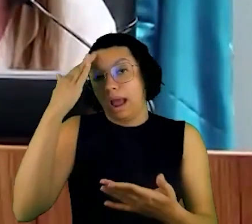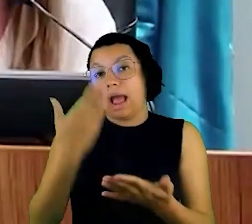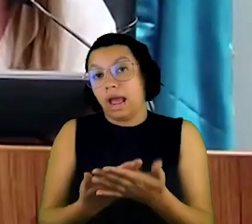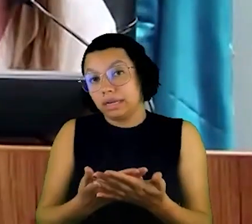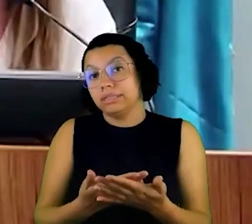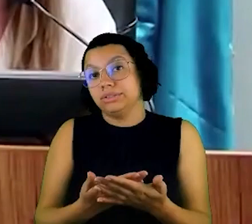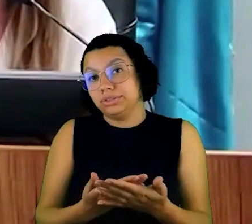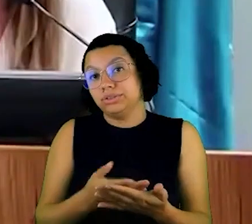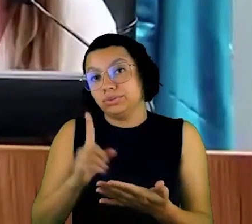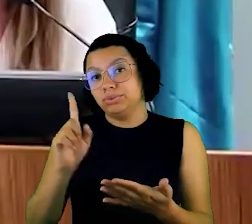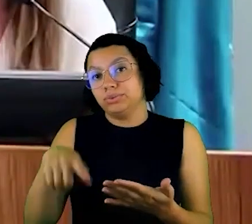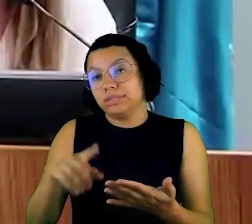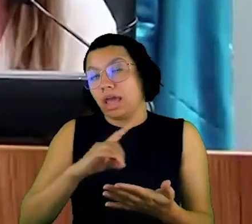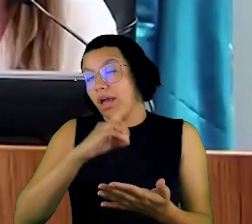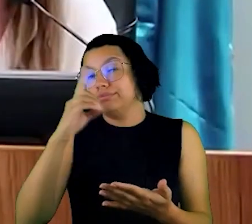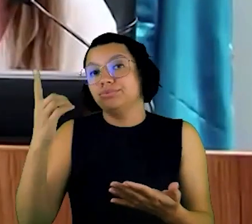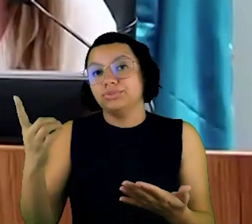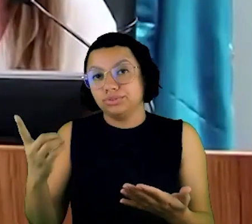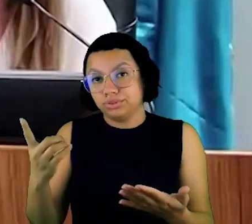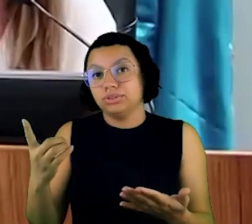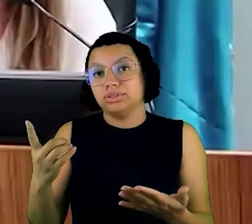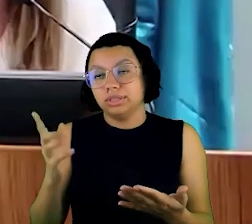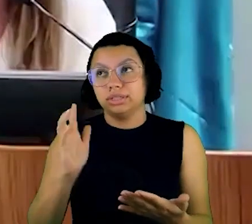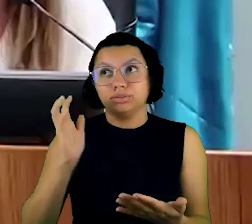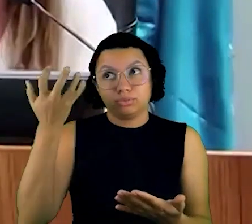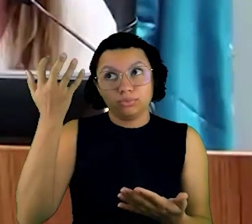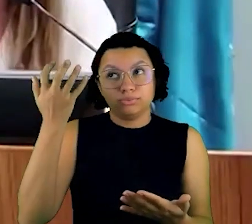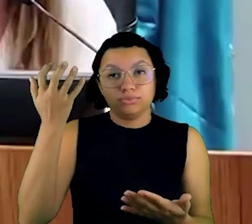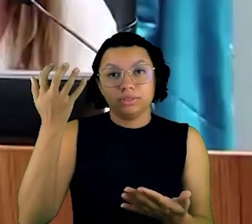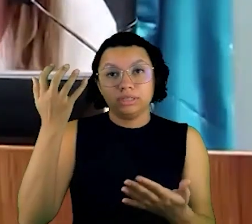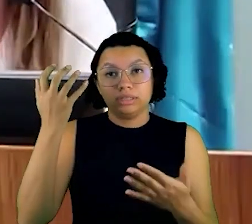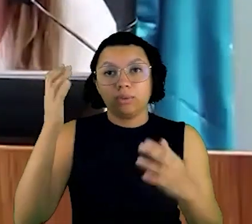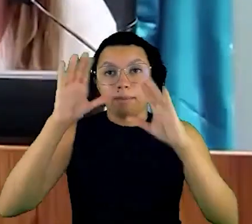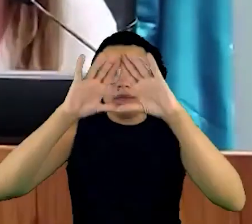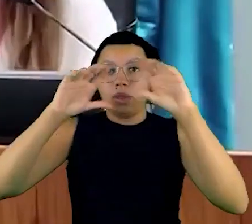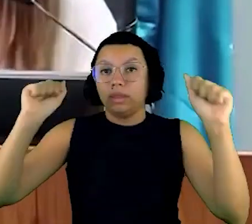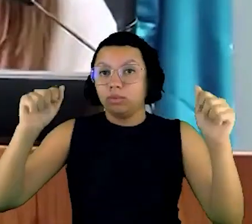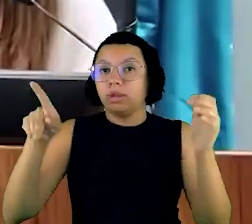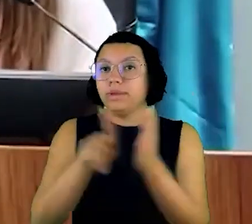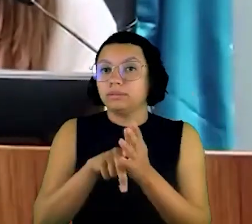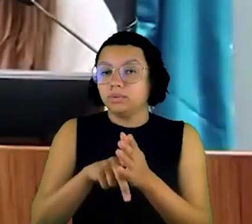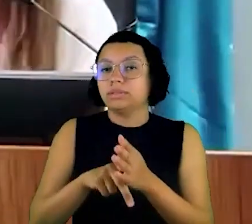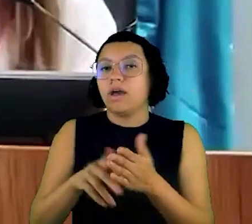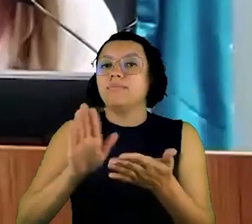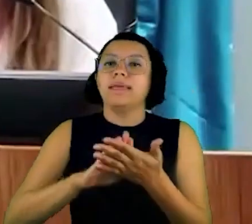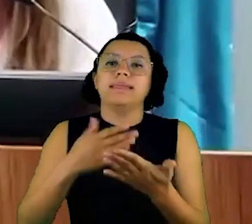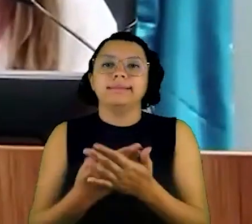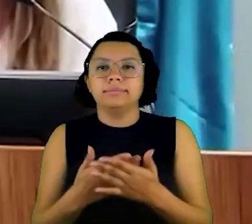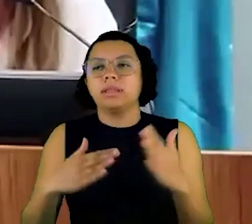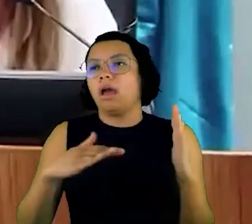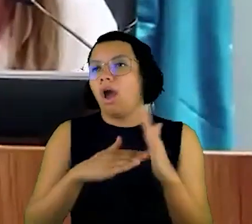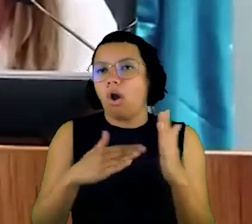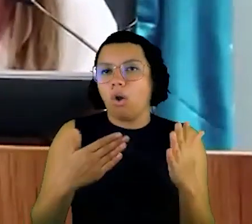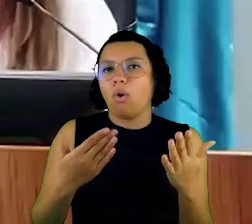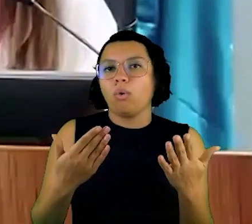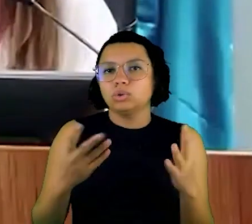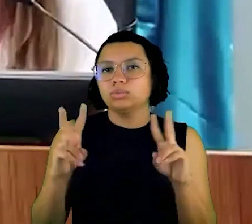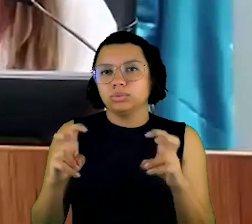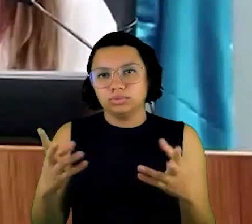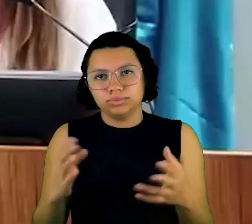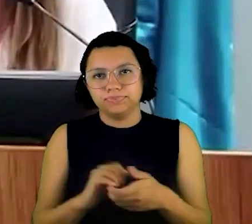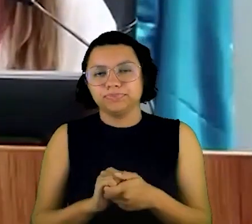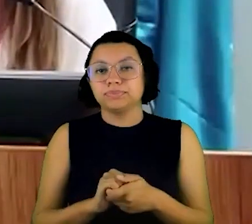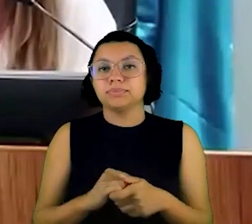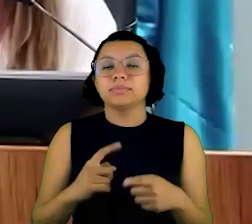eu creio, será um dia definido pela corte responsável pela interpretação última